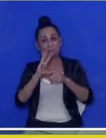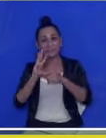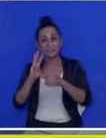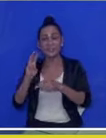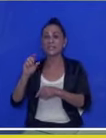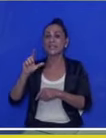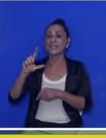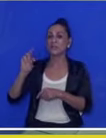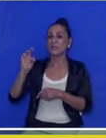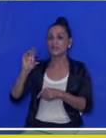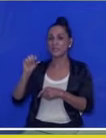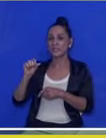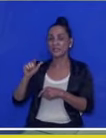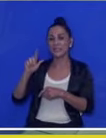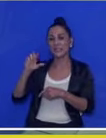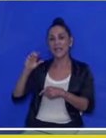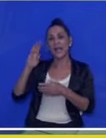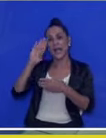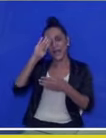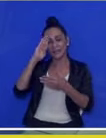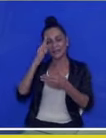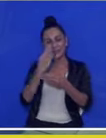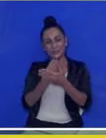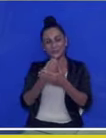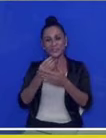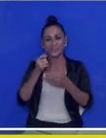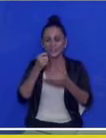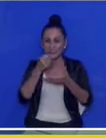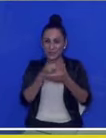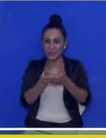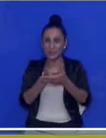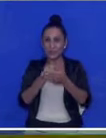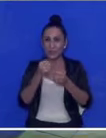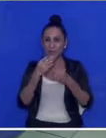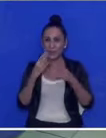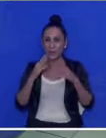loterias.caixa.gov.br. Acredite, aposte e boa sorte!